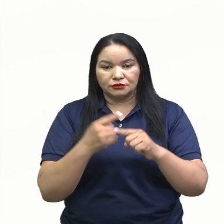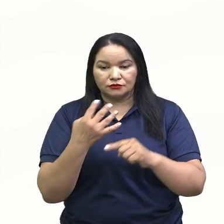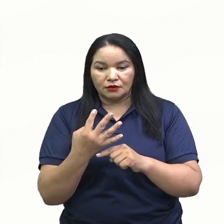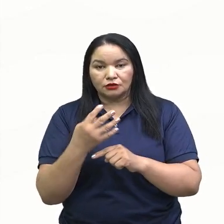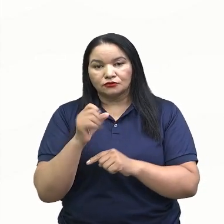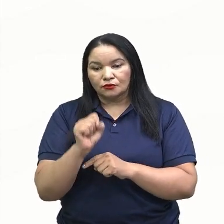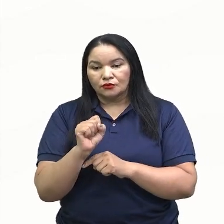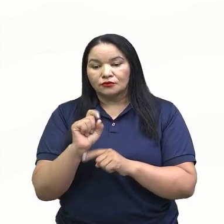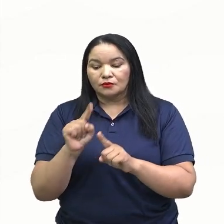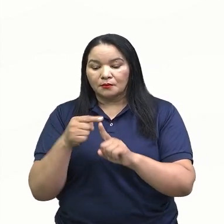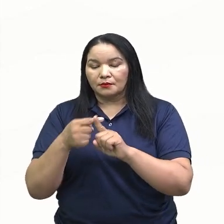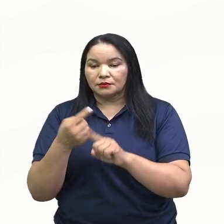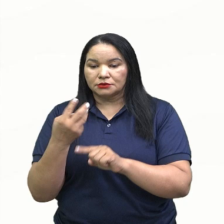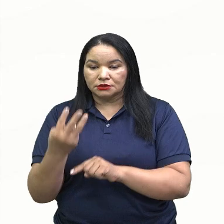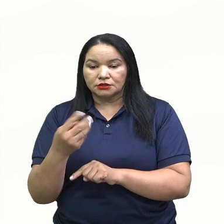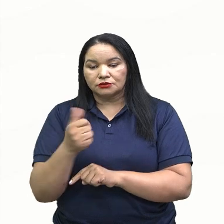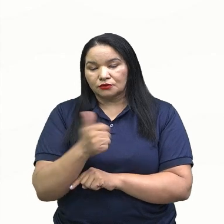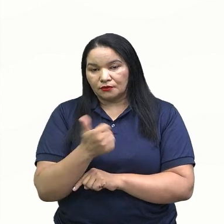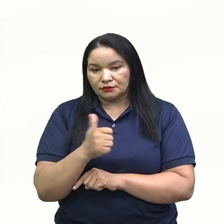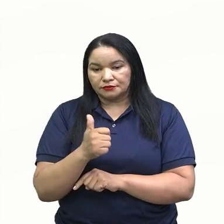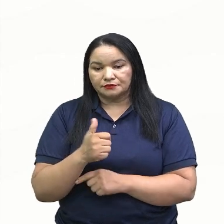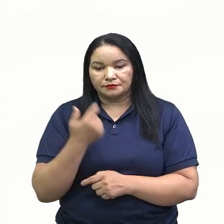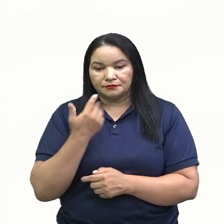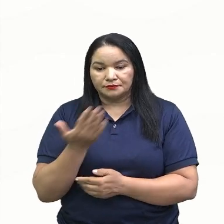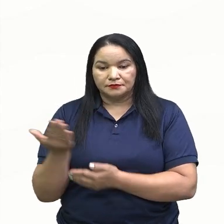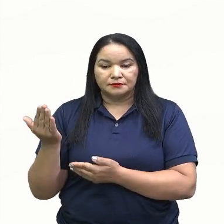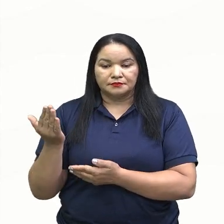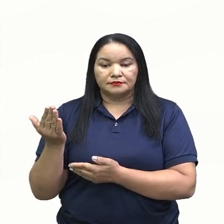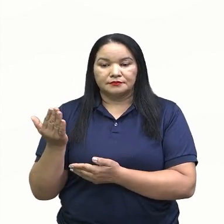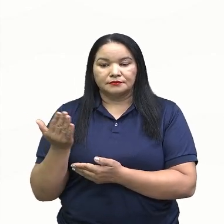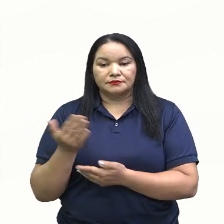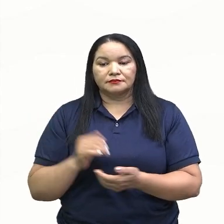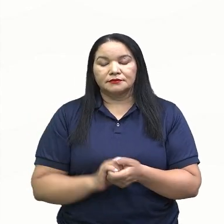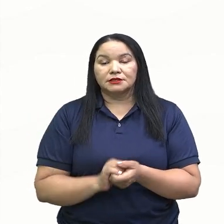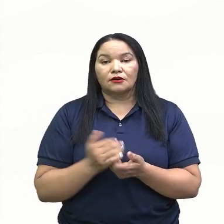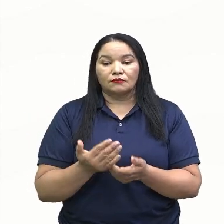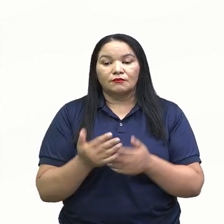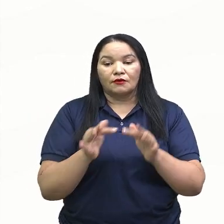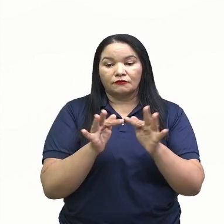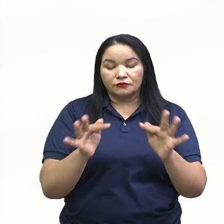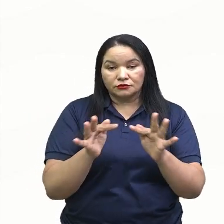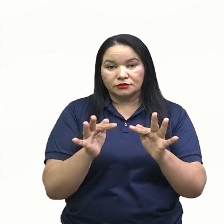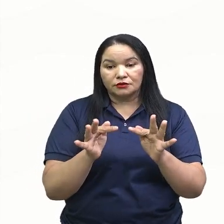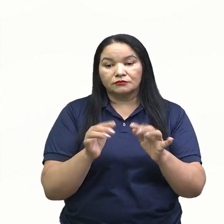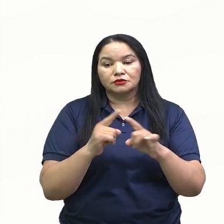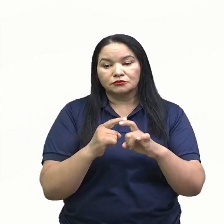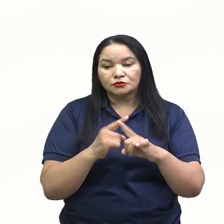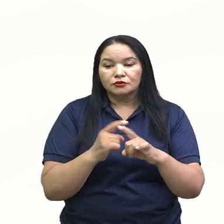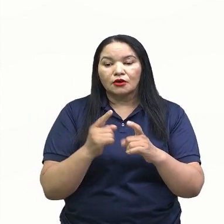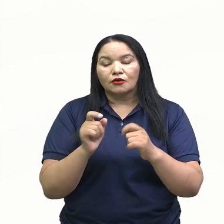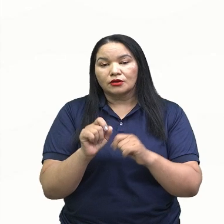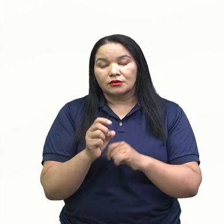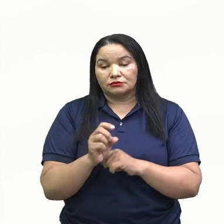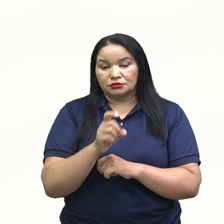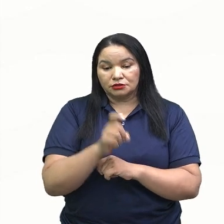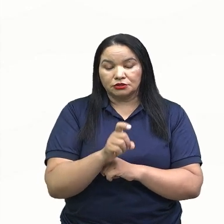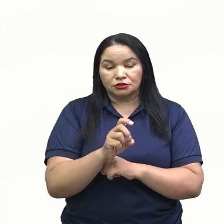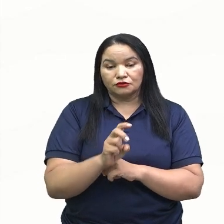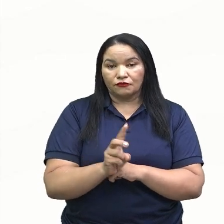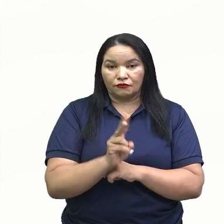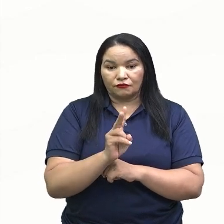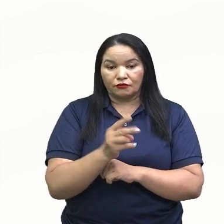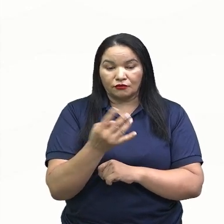8. 8 mais 3, 11. Então, esta função afim aqui, quando o x tem valor 4,